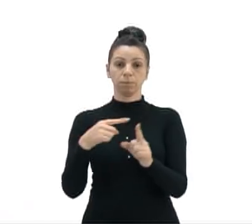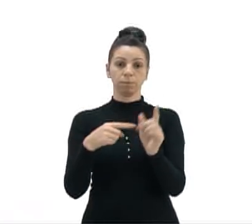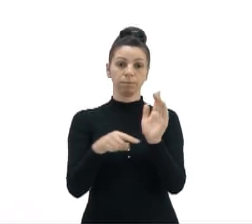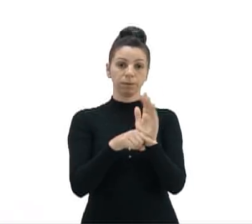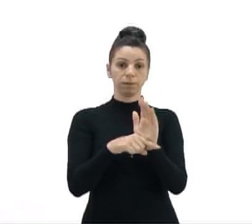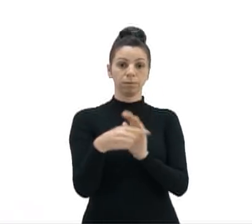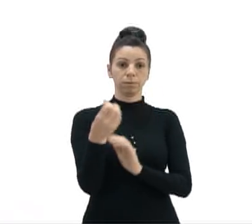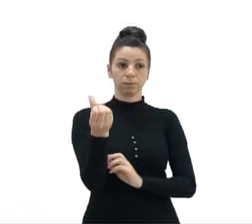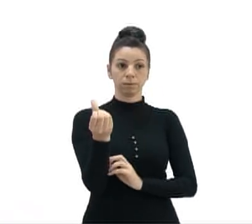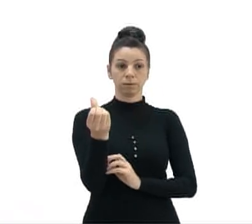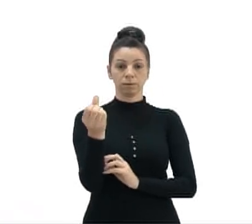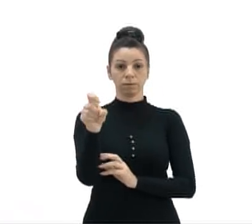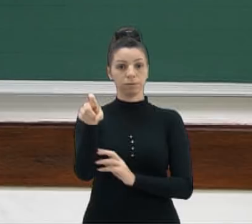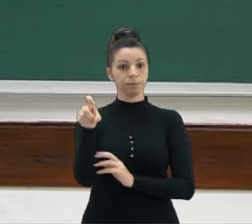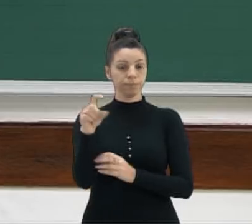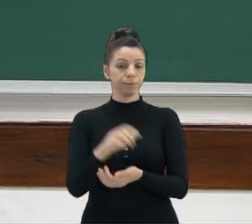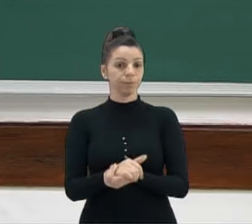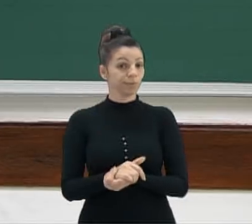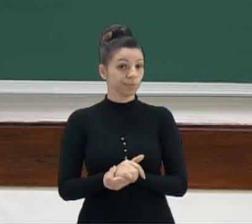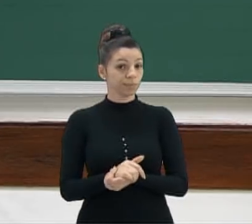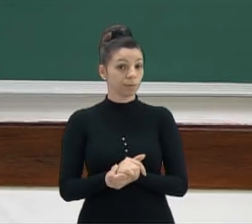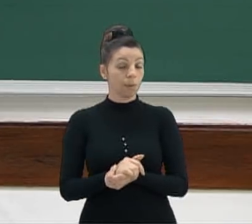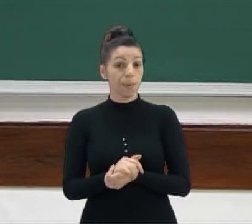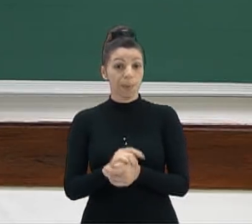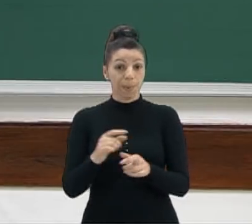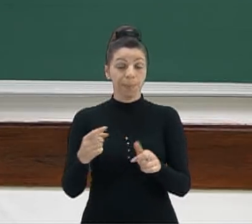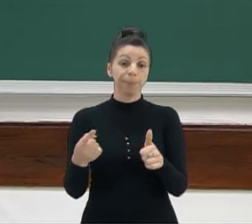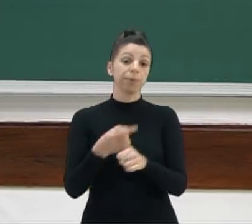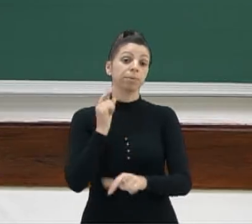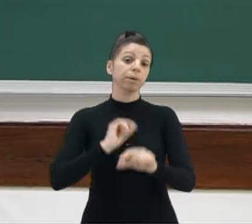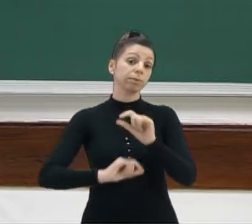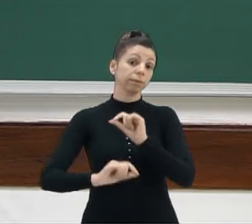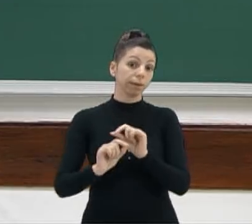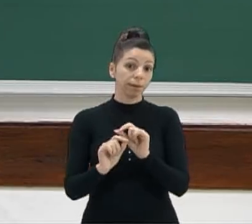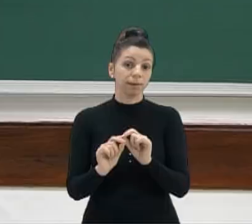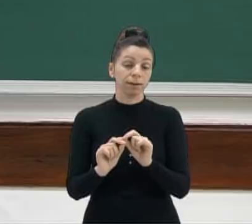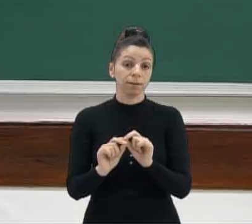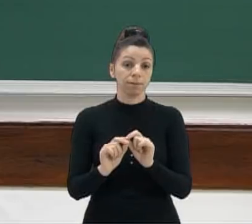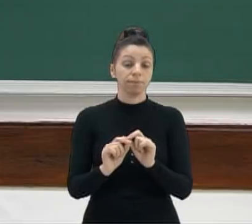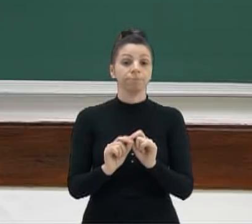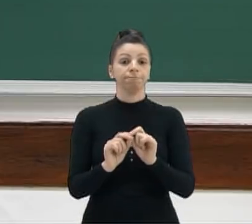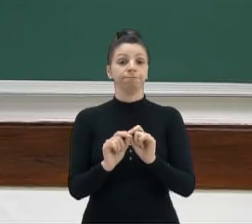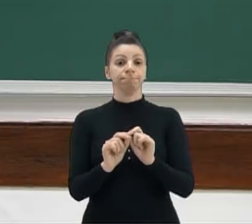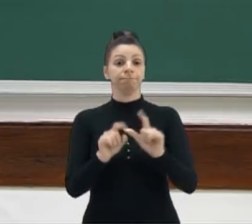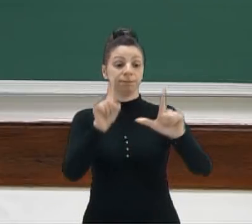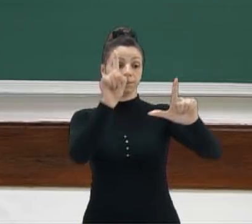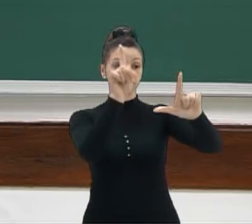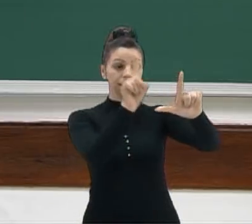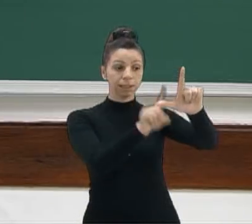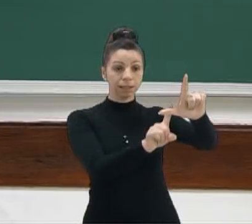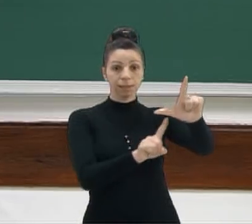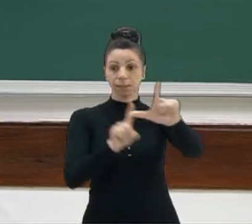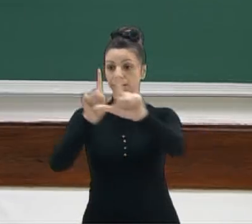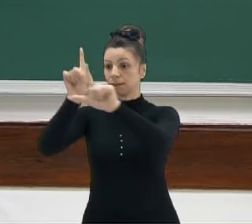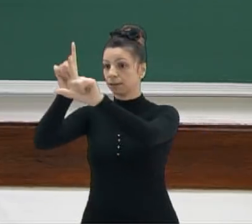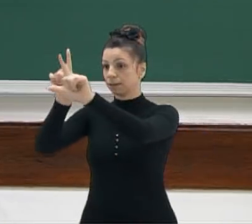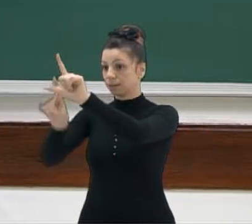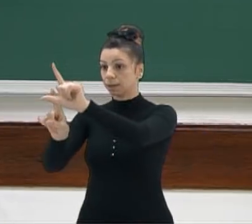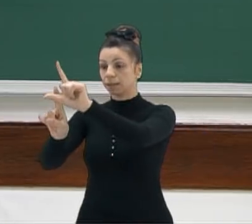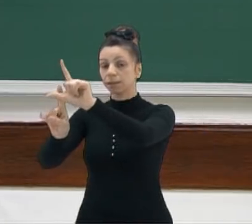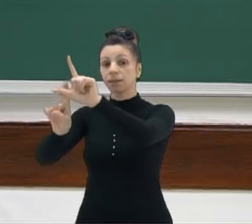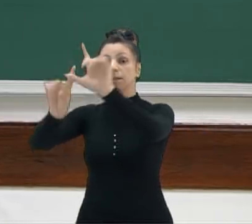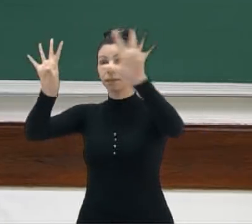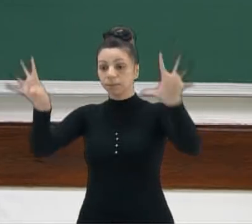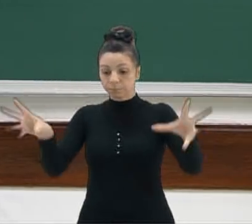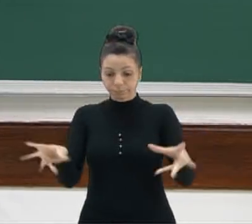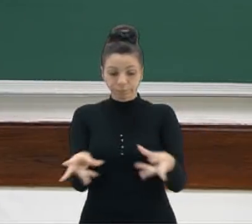fazer? Eu vou pegar aqueles que têm as letras iguais. Primeiro, vou agrupar os monômios semelhantes.